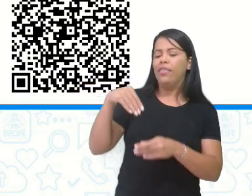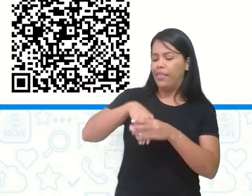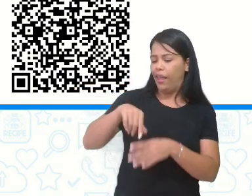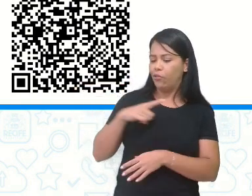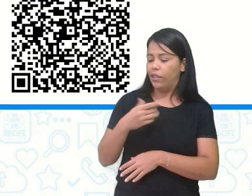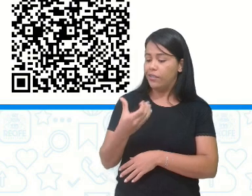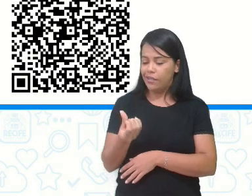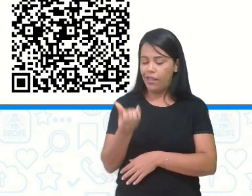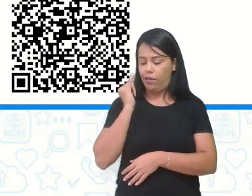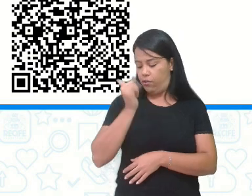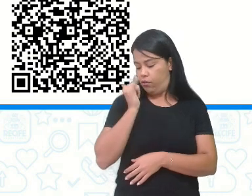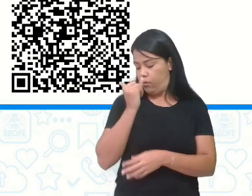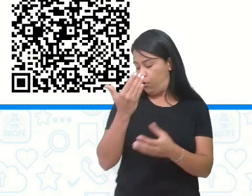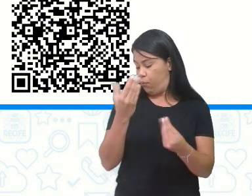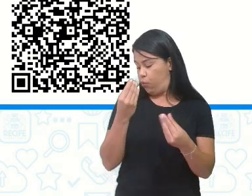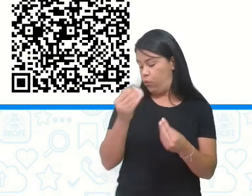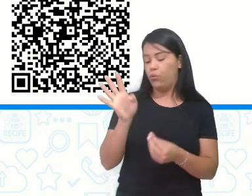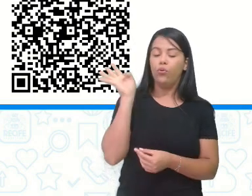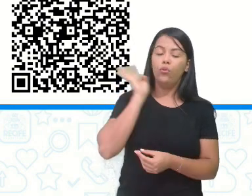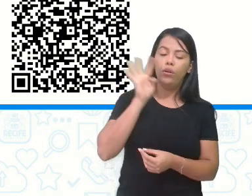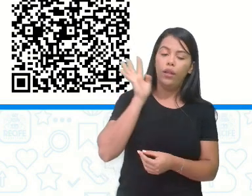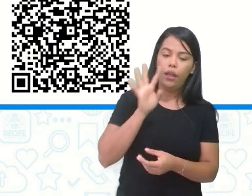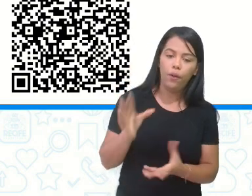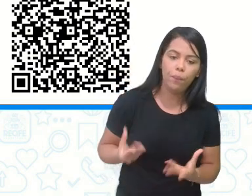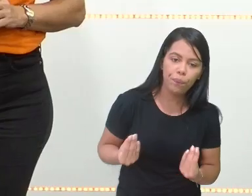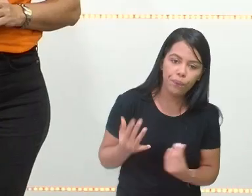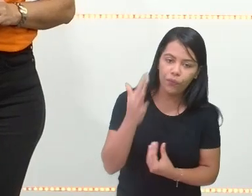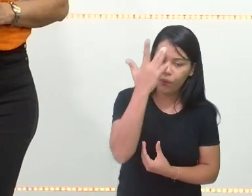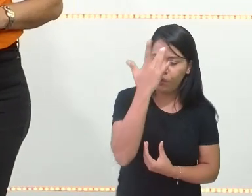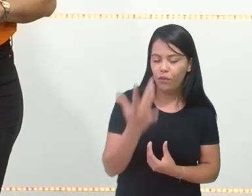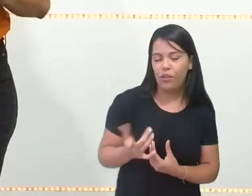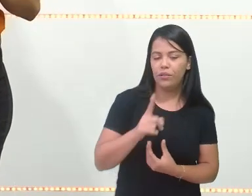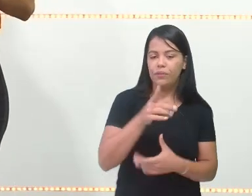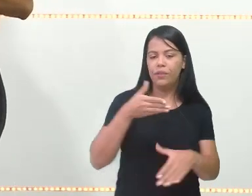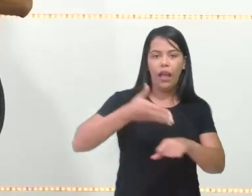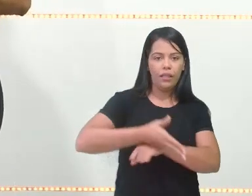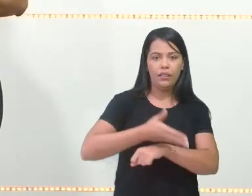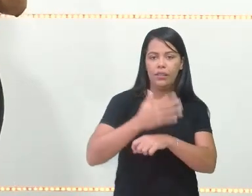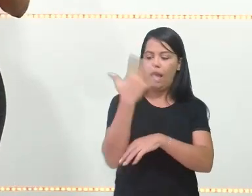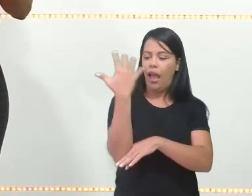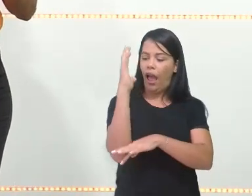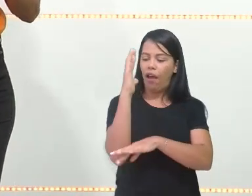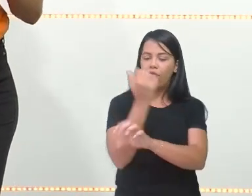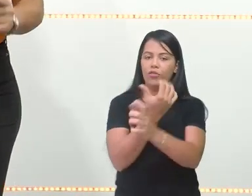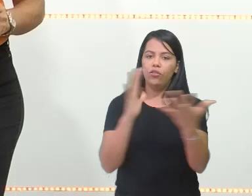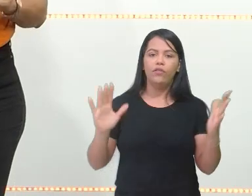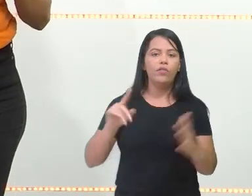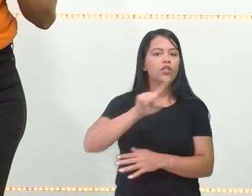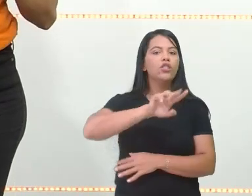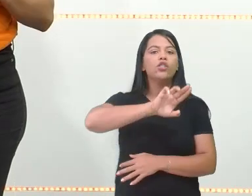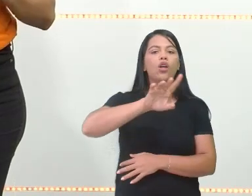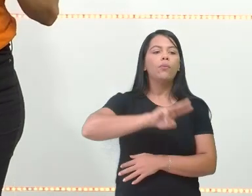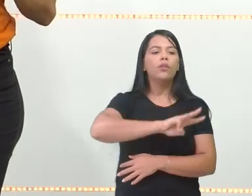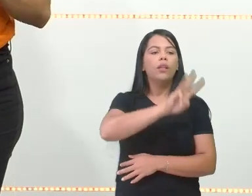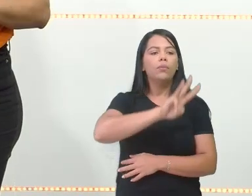muito legais. Certo, gente? Muito fácil entrar na árvore de livro. Você digita lá